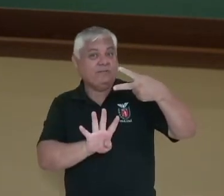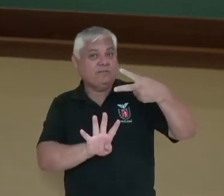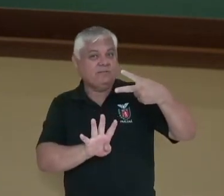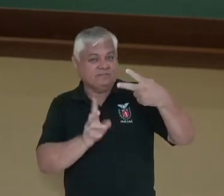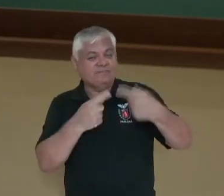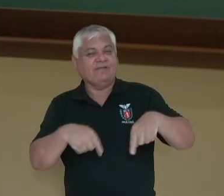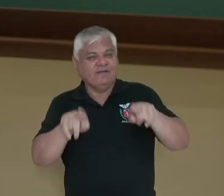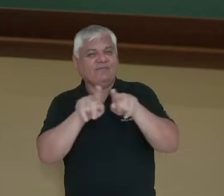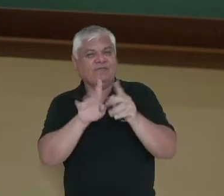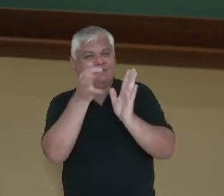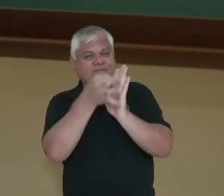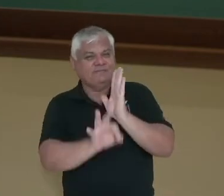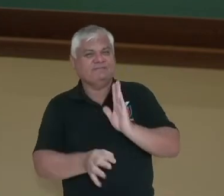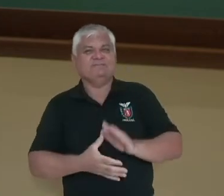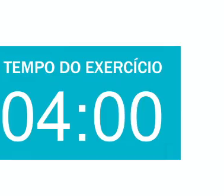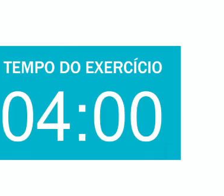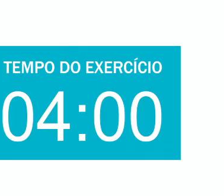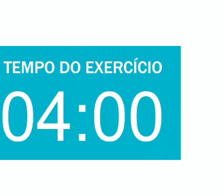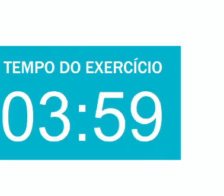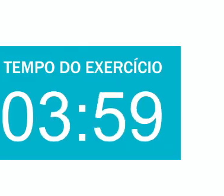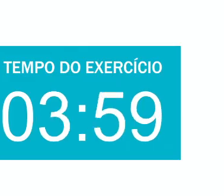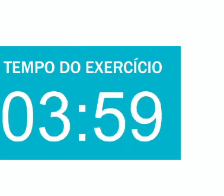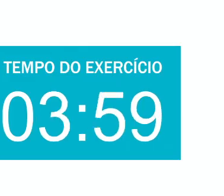já já a gente volta com a correção.